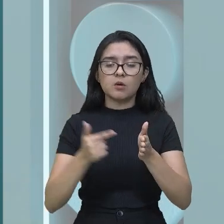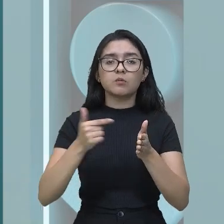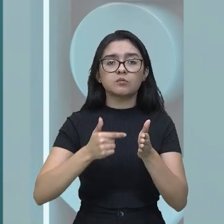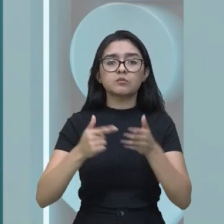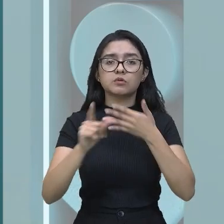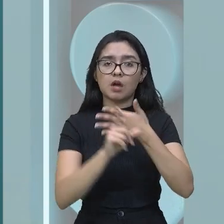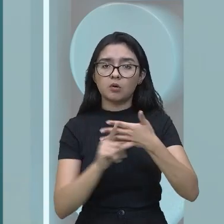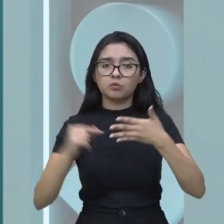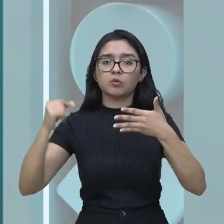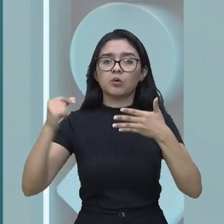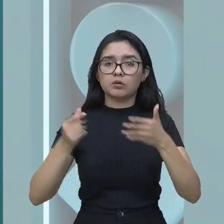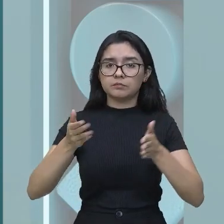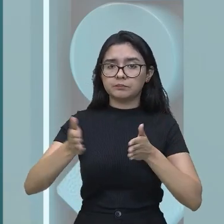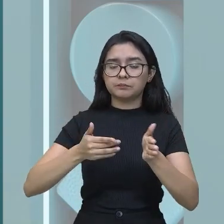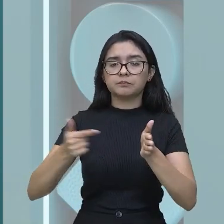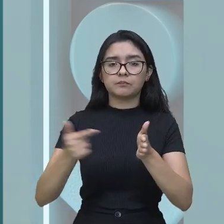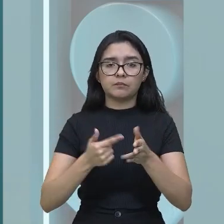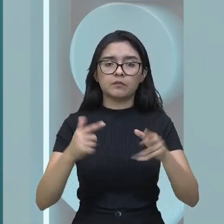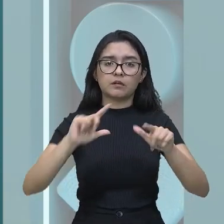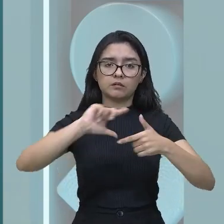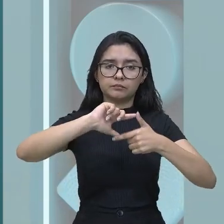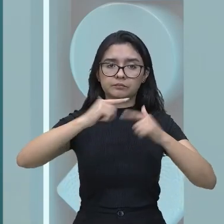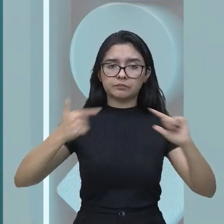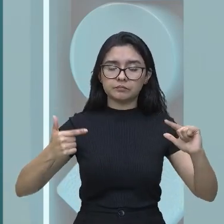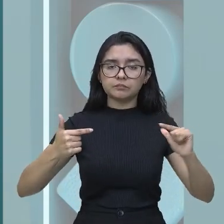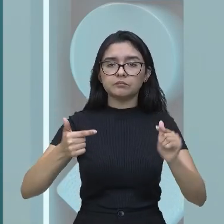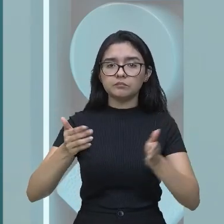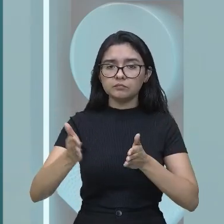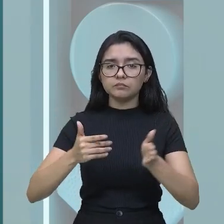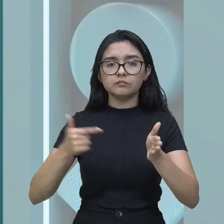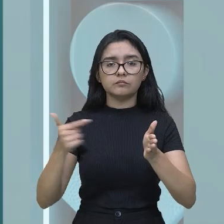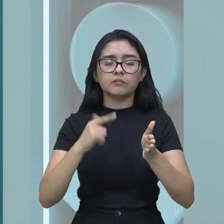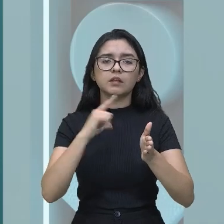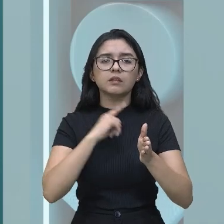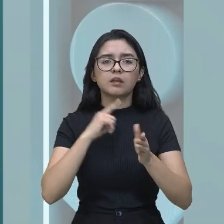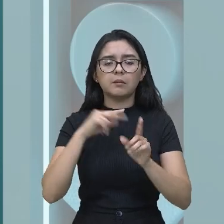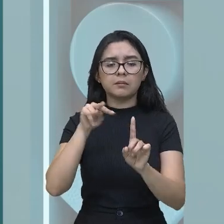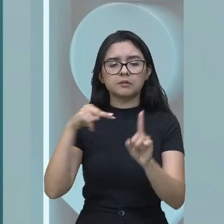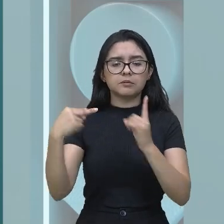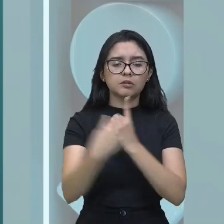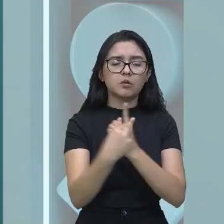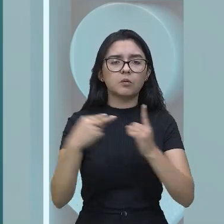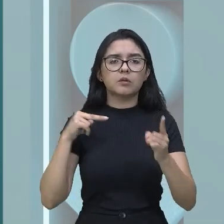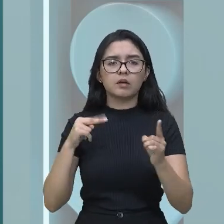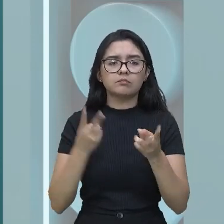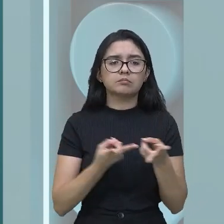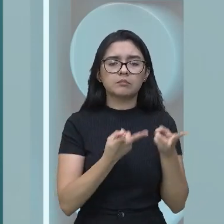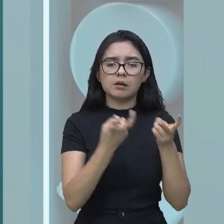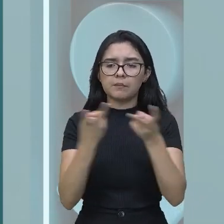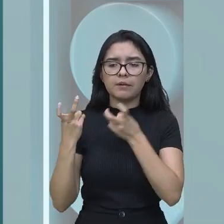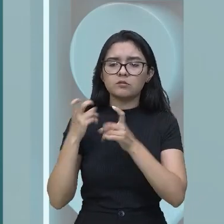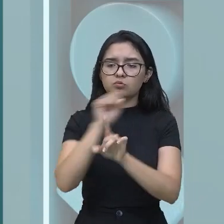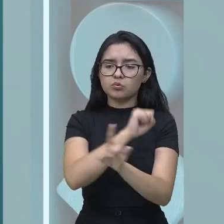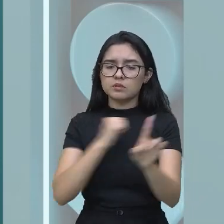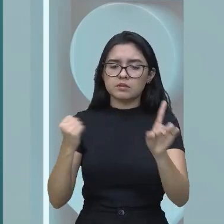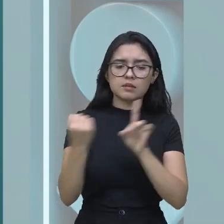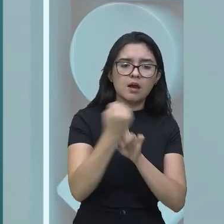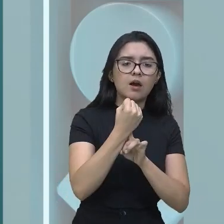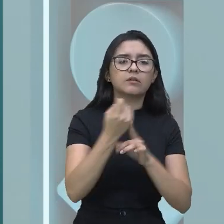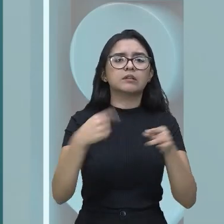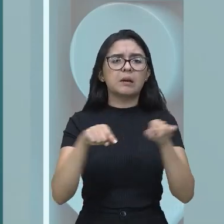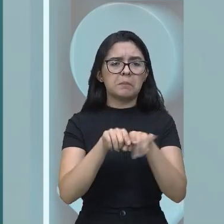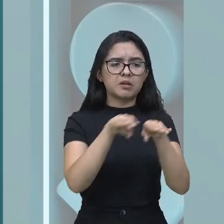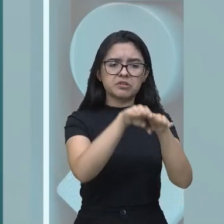como um todo no modernismo nessa segunda fase eles têm um olhar para a realidade para o social para a questão das